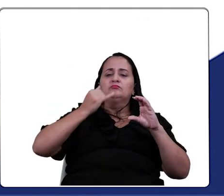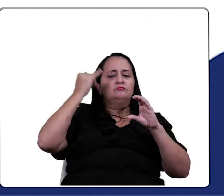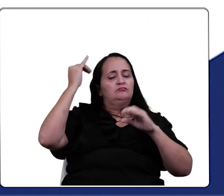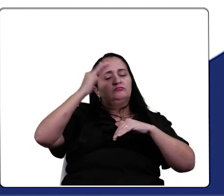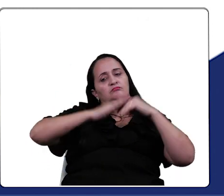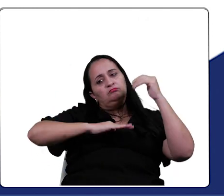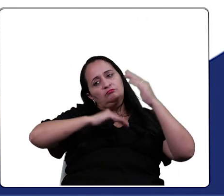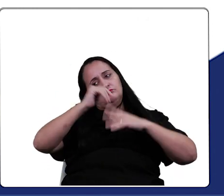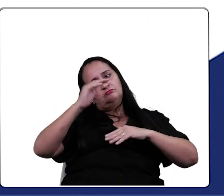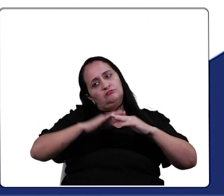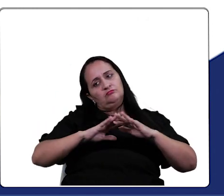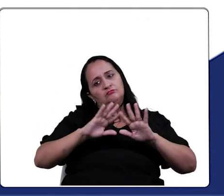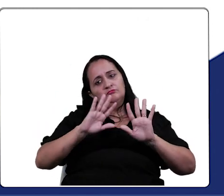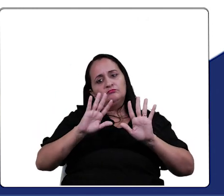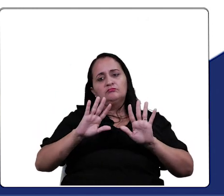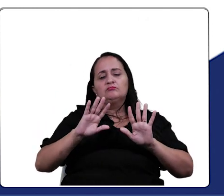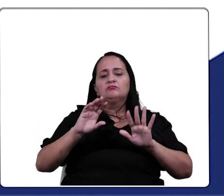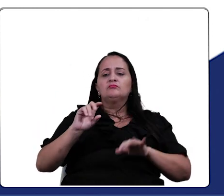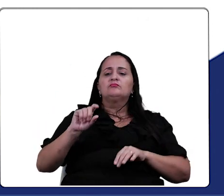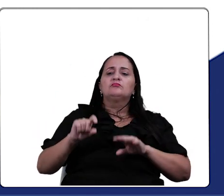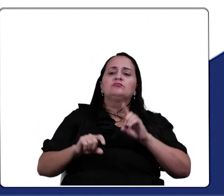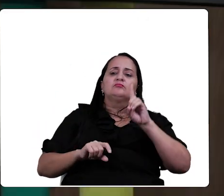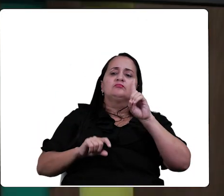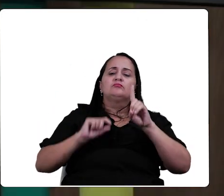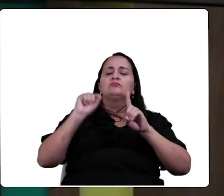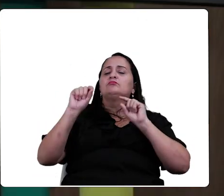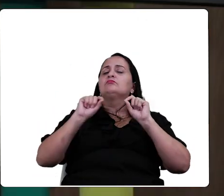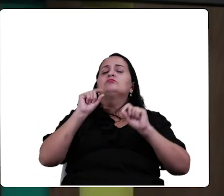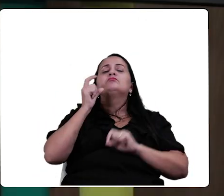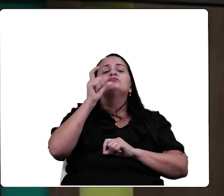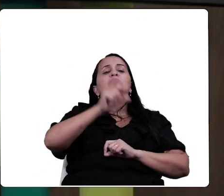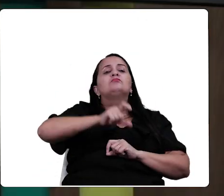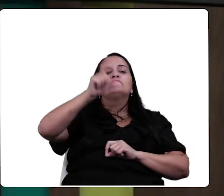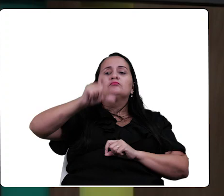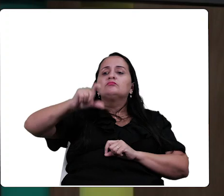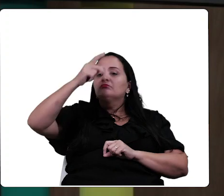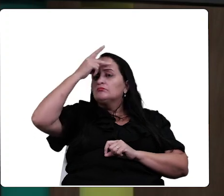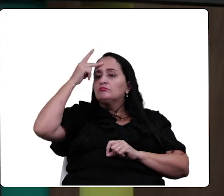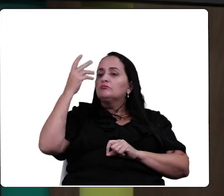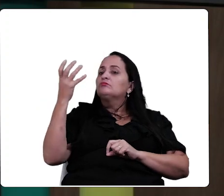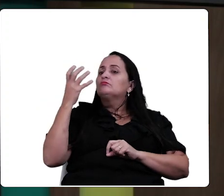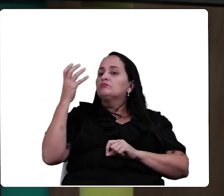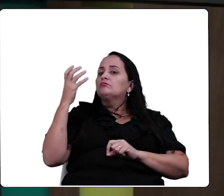o que cada personagem quer ser quando crescer. Vamos voltar ao texto?